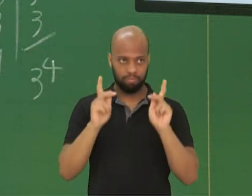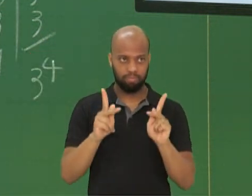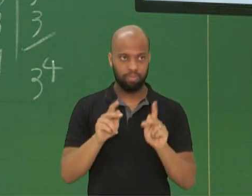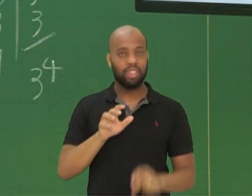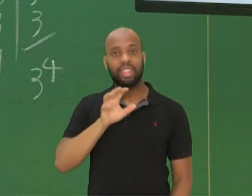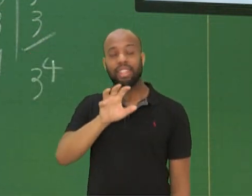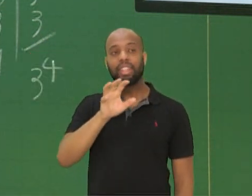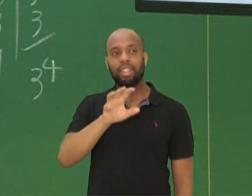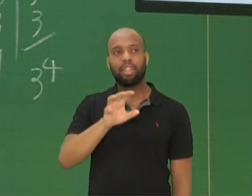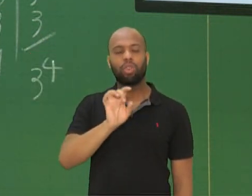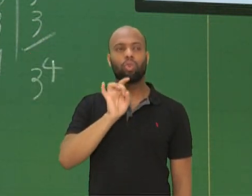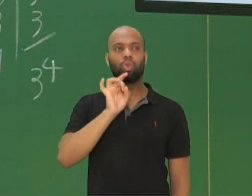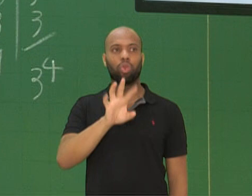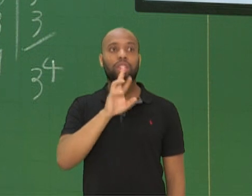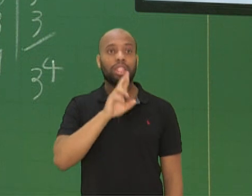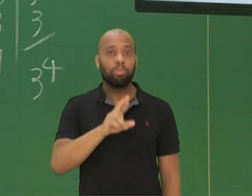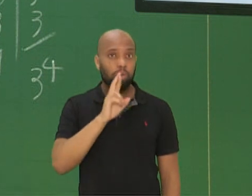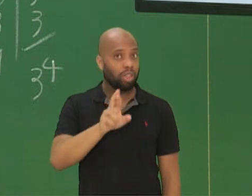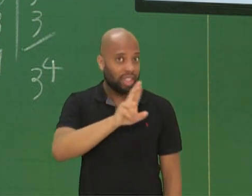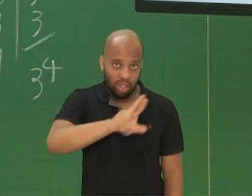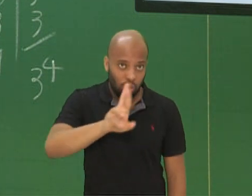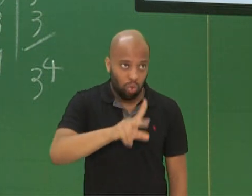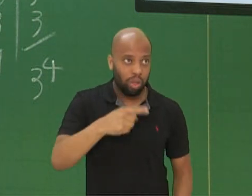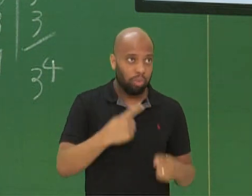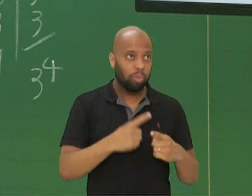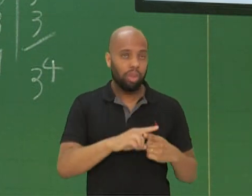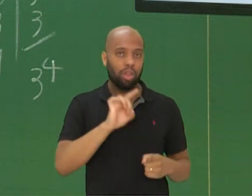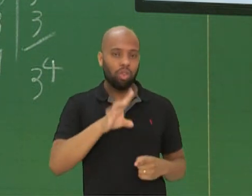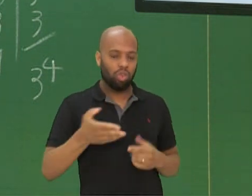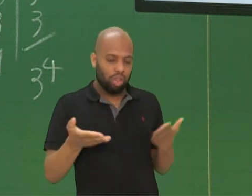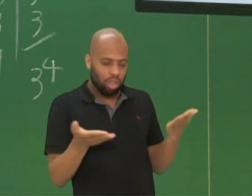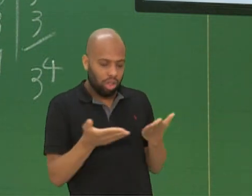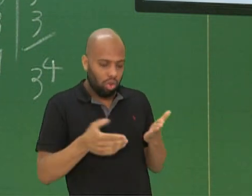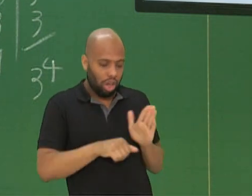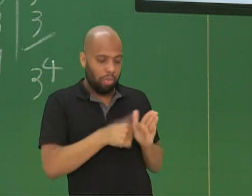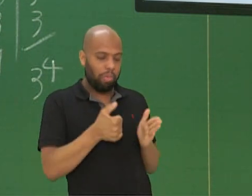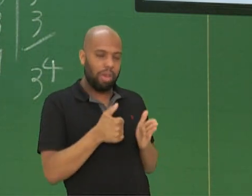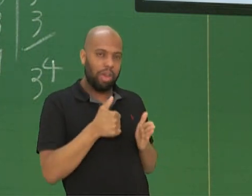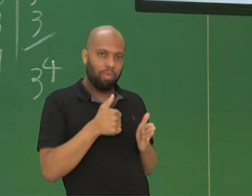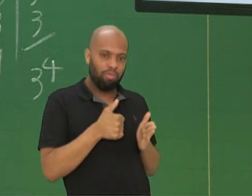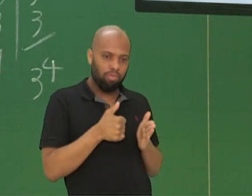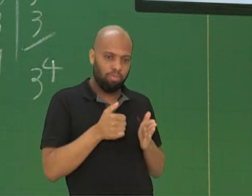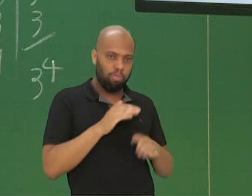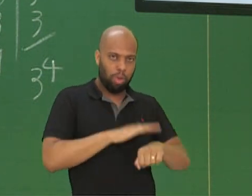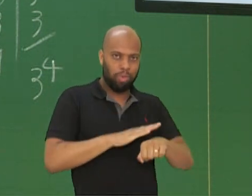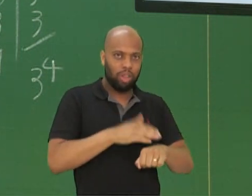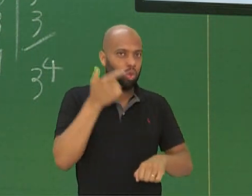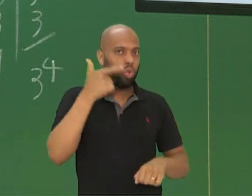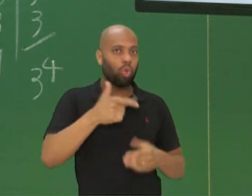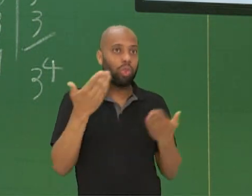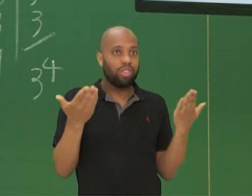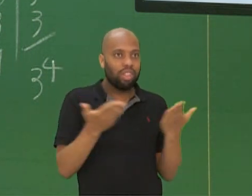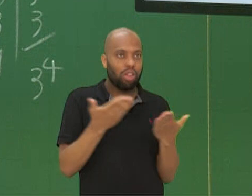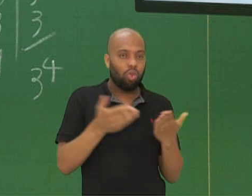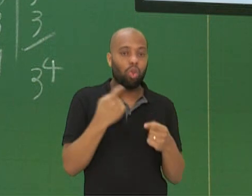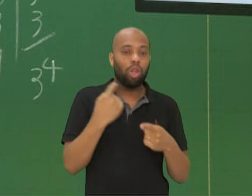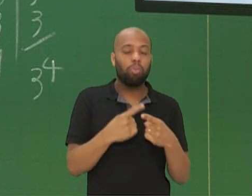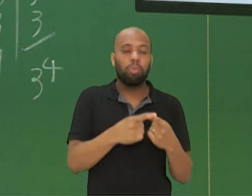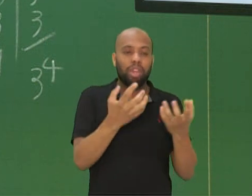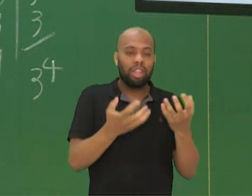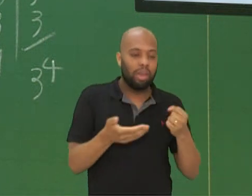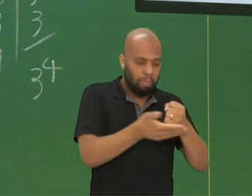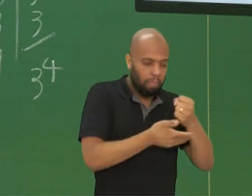tem a gente reforça toda essa solução ali na tela, passo a passo. Mas é importante essa prática